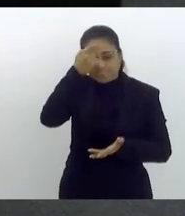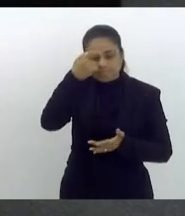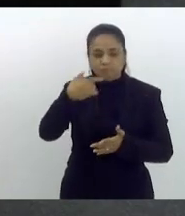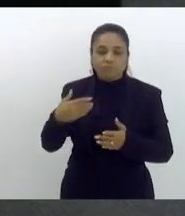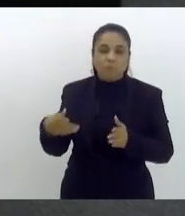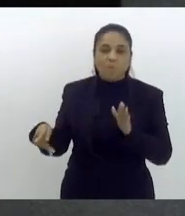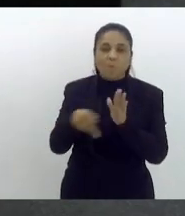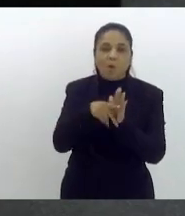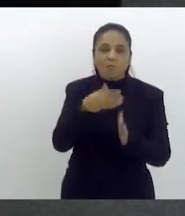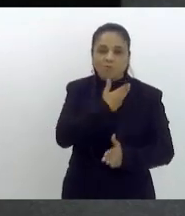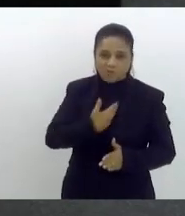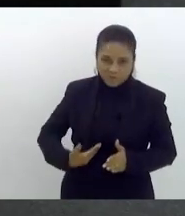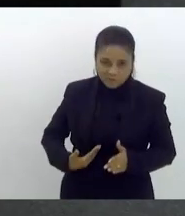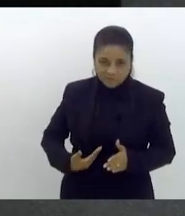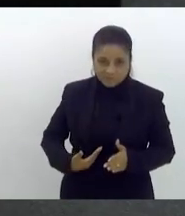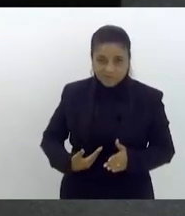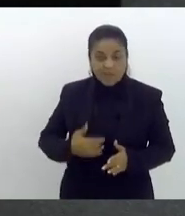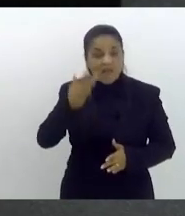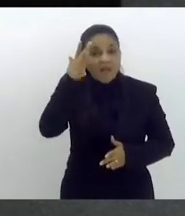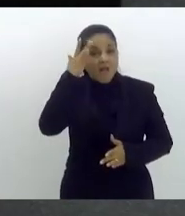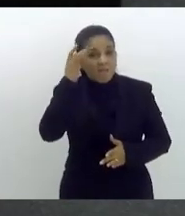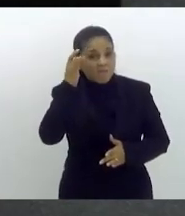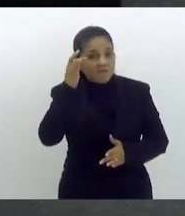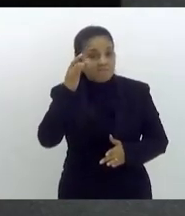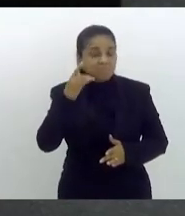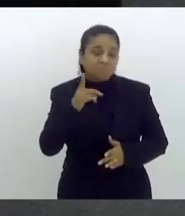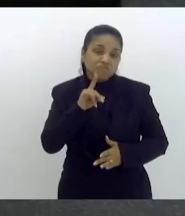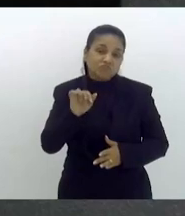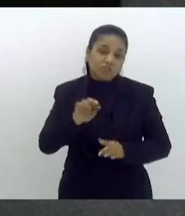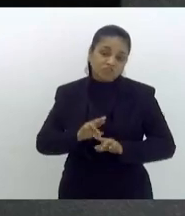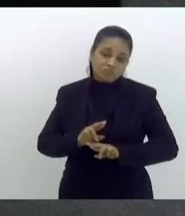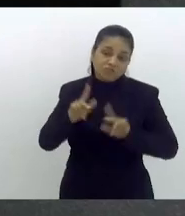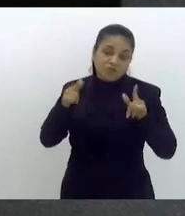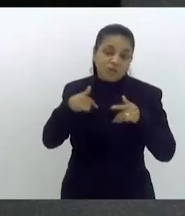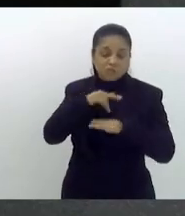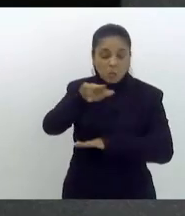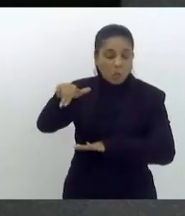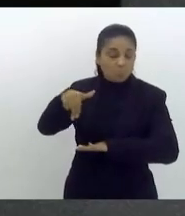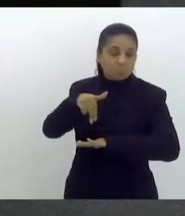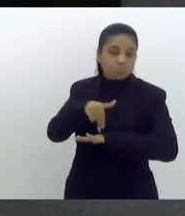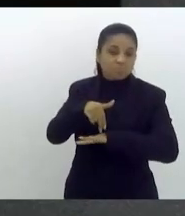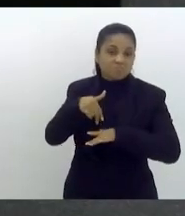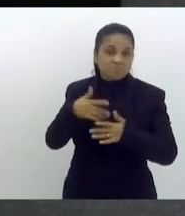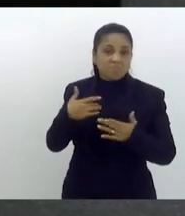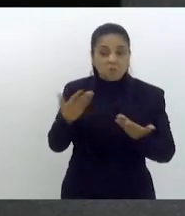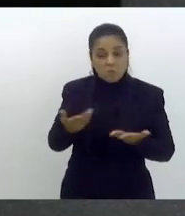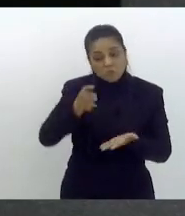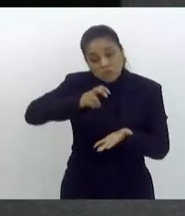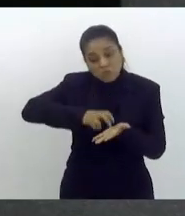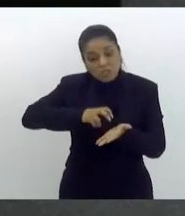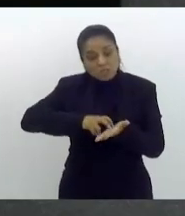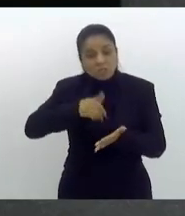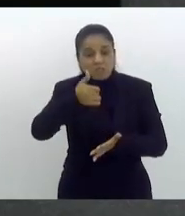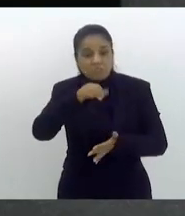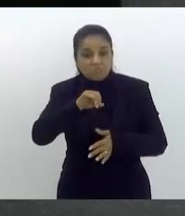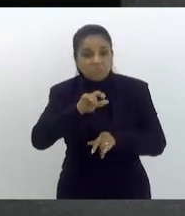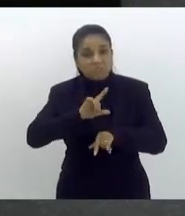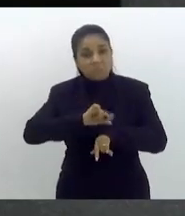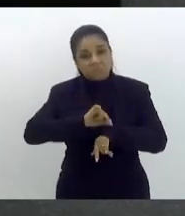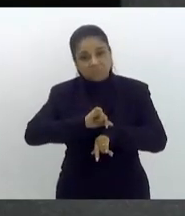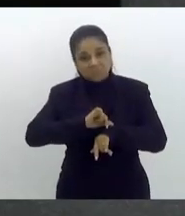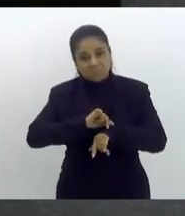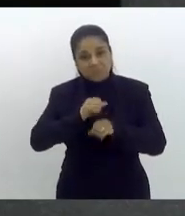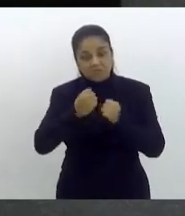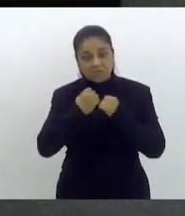agora se amanhã é outro dia a mãe estaria aqui como hoje estava aqui as 10 horas da manhã notícia pública